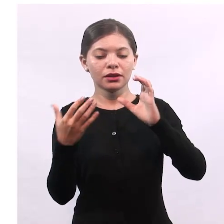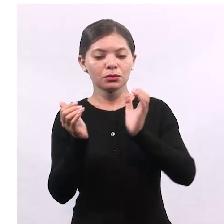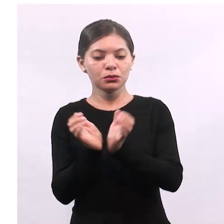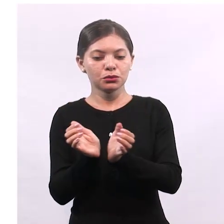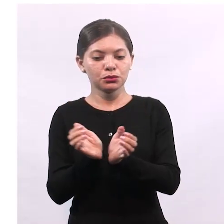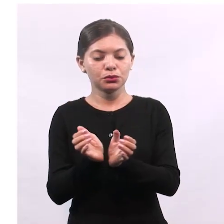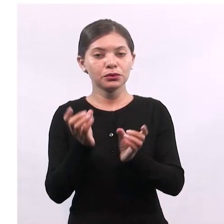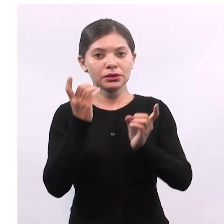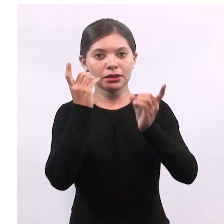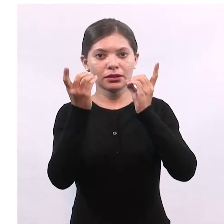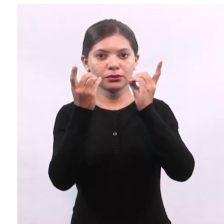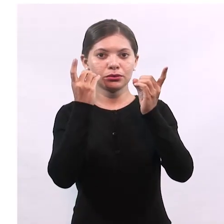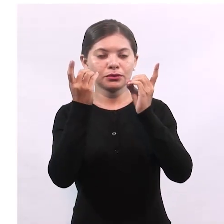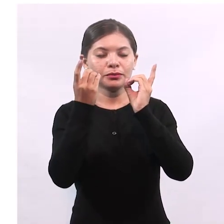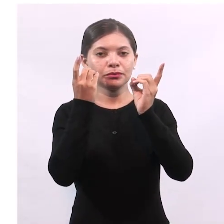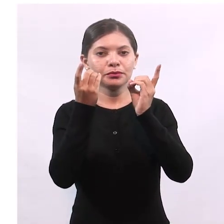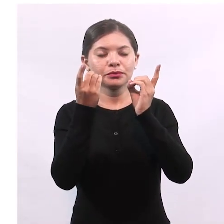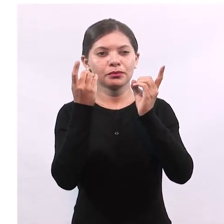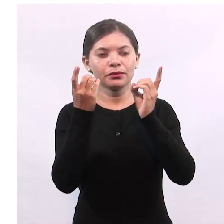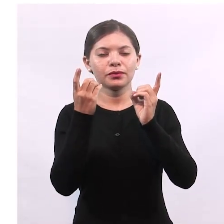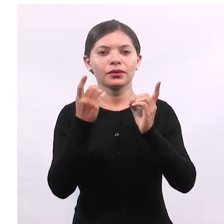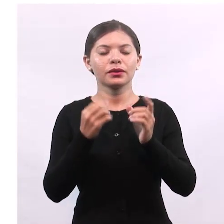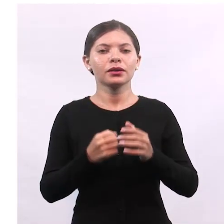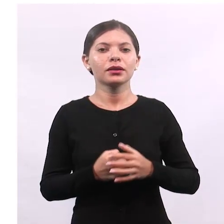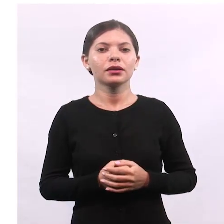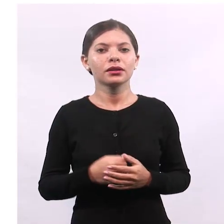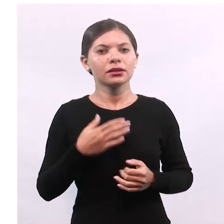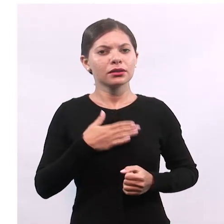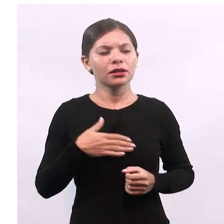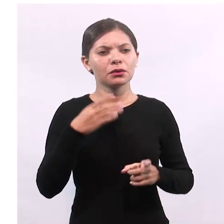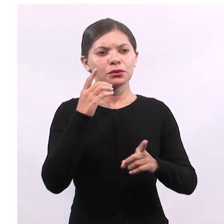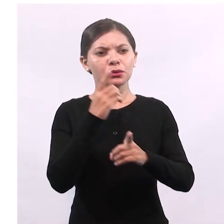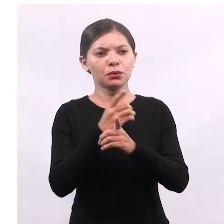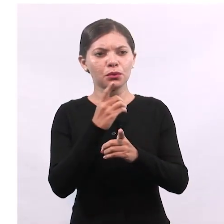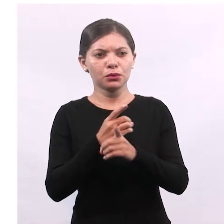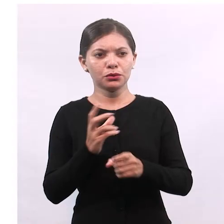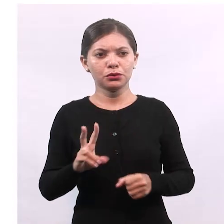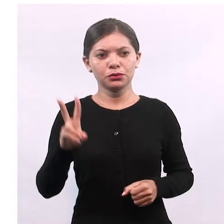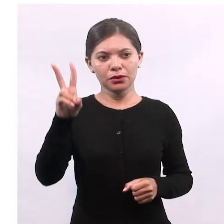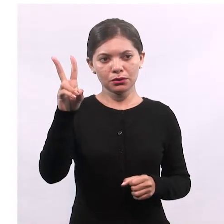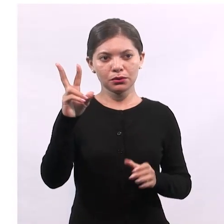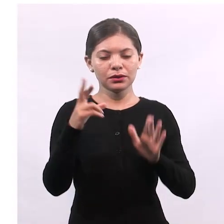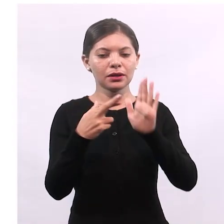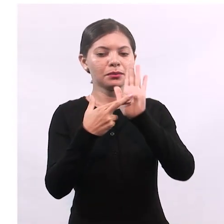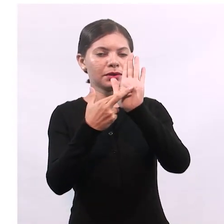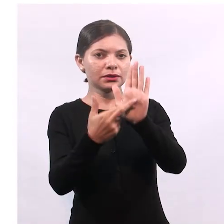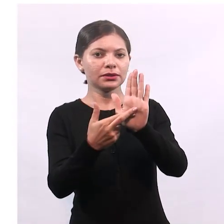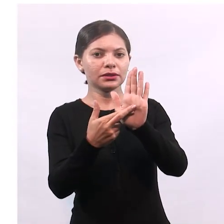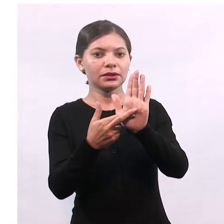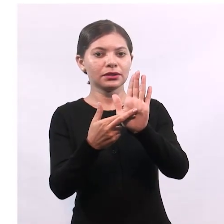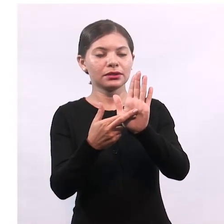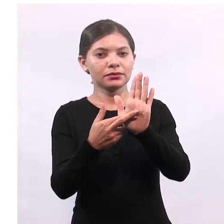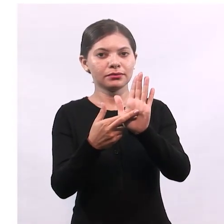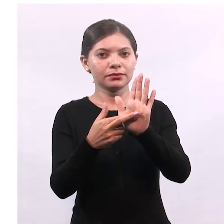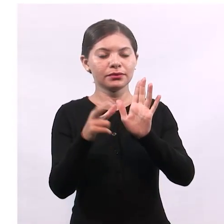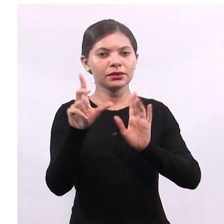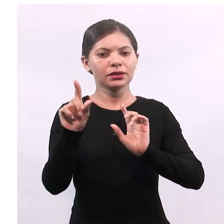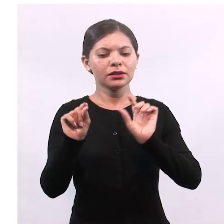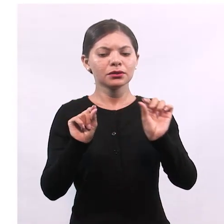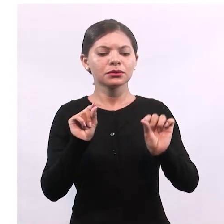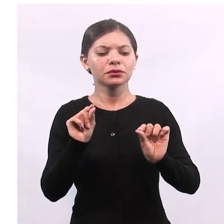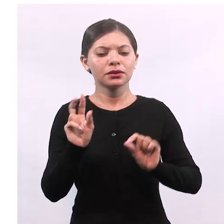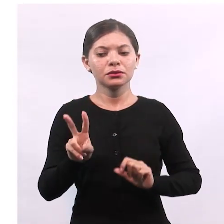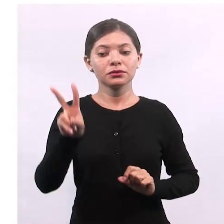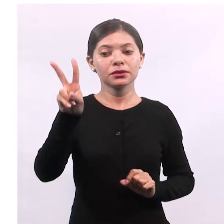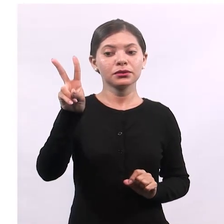Só que eu acho um valor que melhor representa aquele conjunto de dados eu tenho que escolher um valor que tem